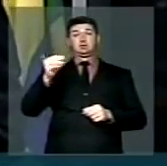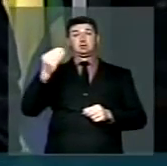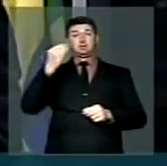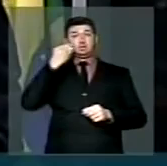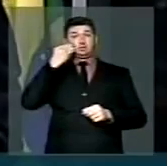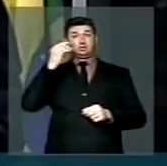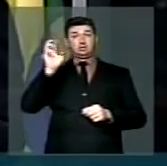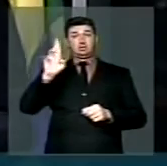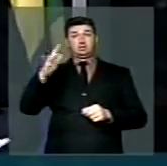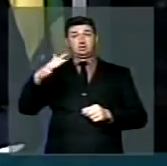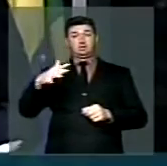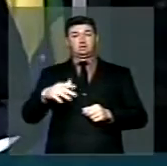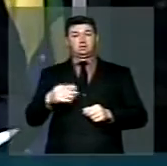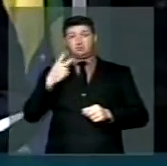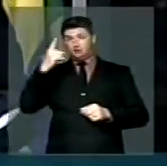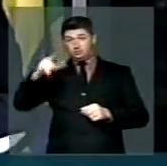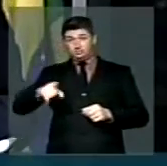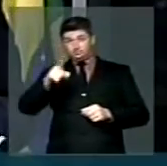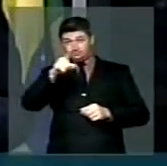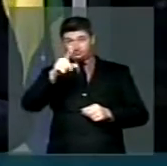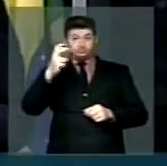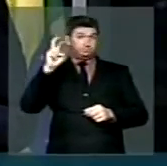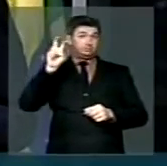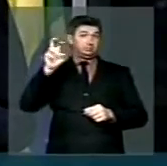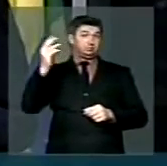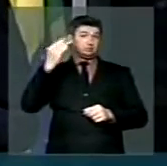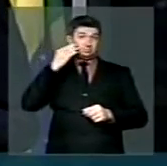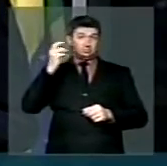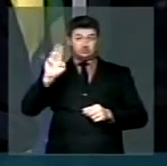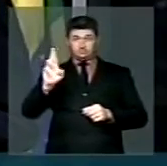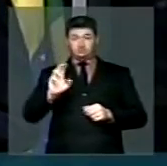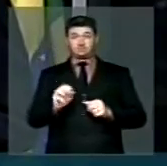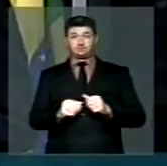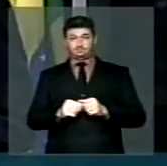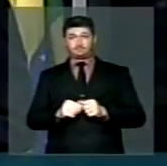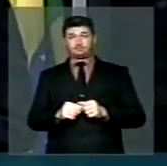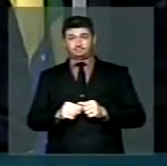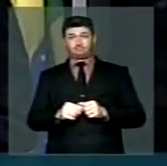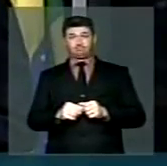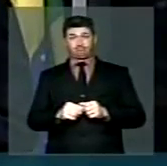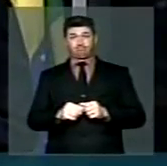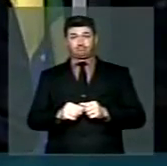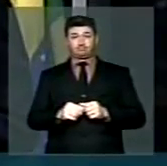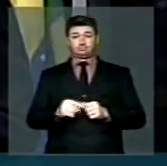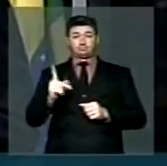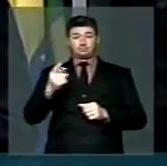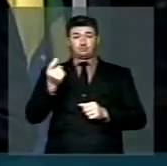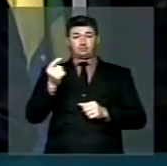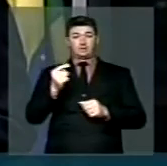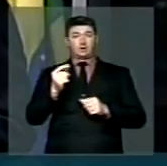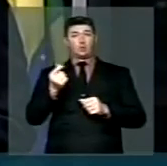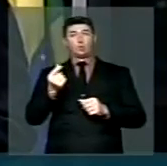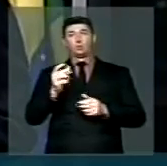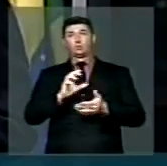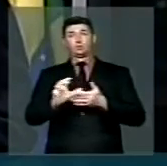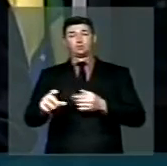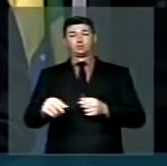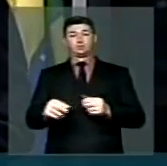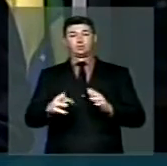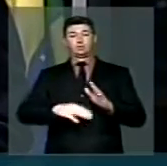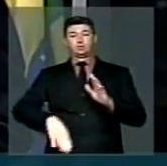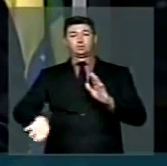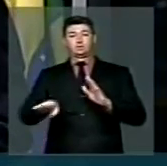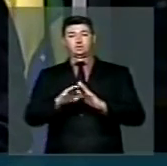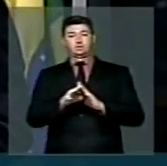bilhões de reais. Eu vou repetir, 5 bilhões de reais. É um recurso absolutamente